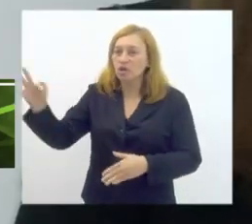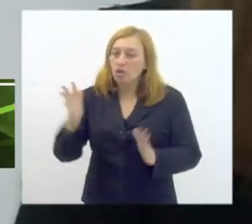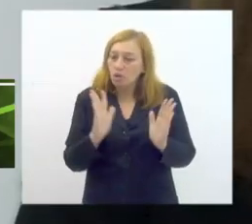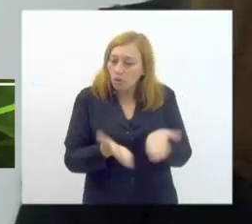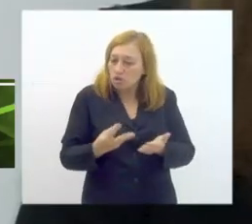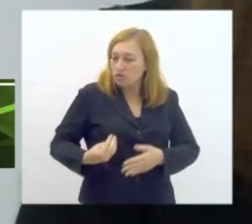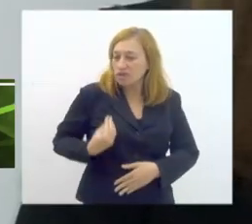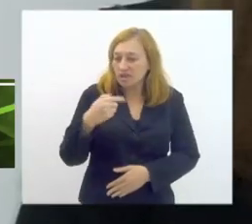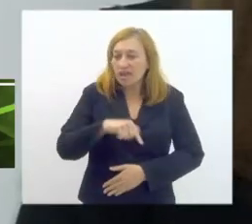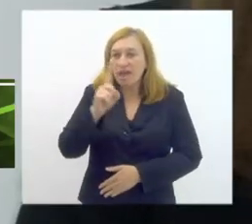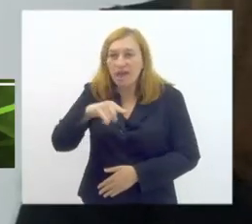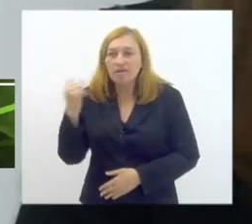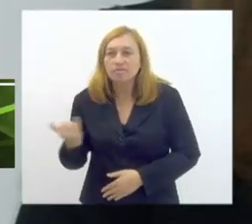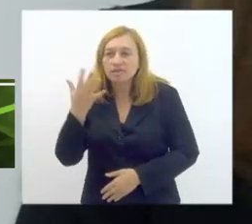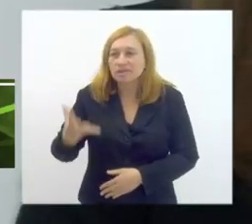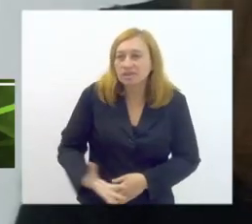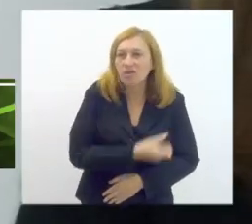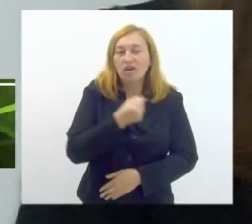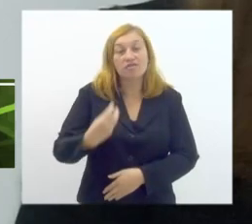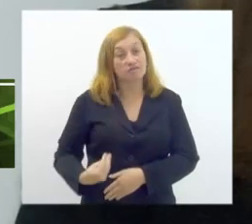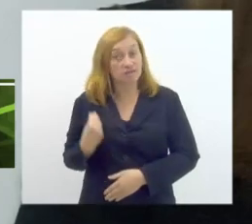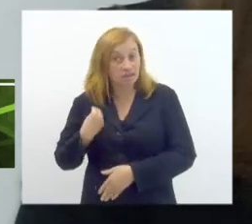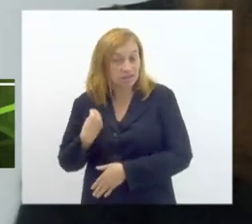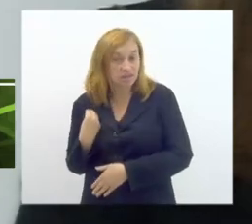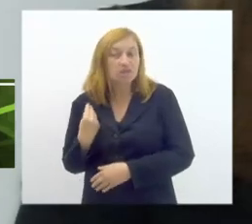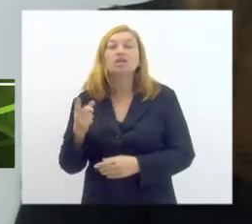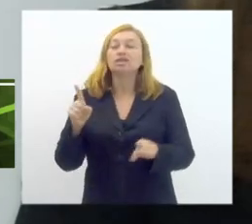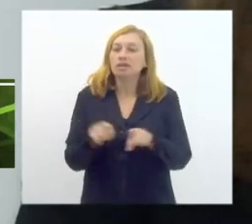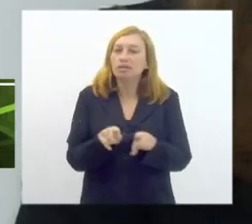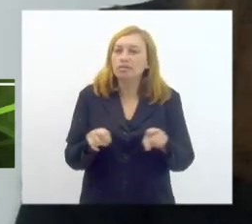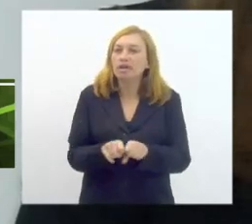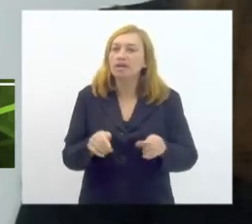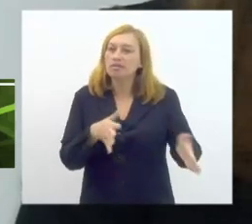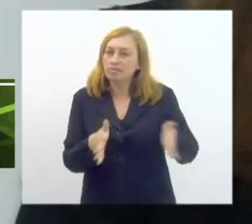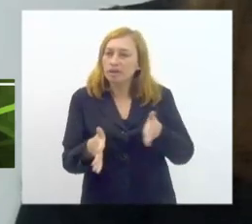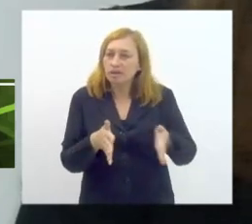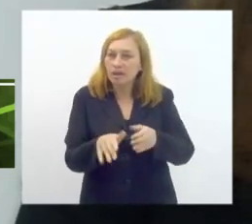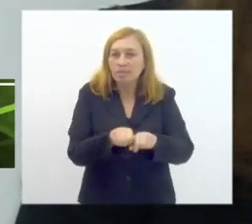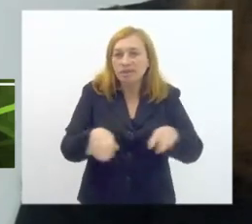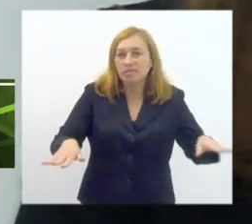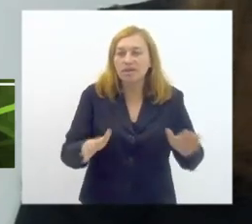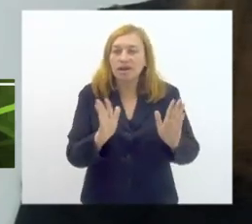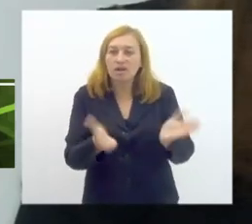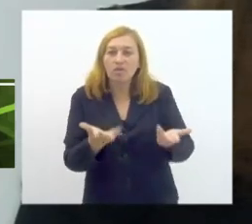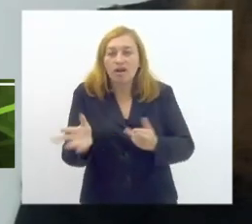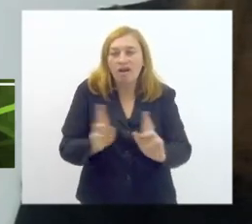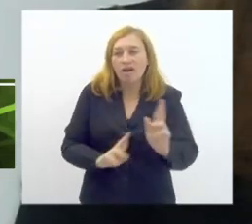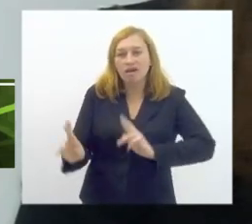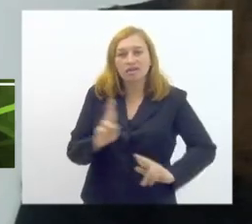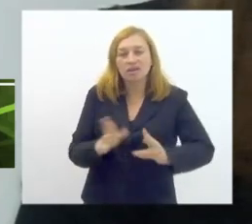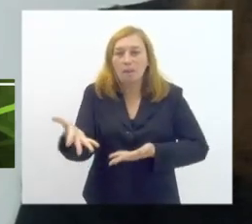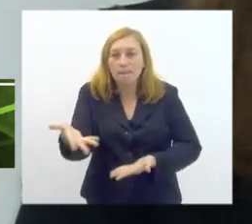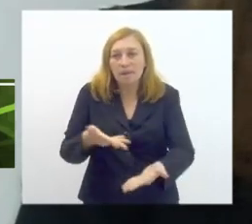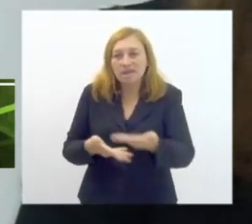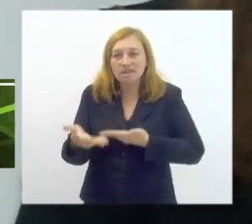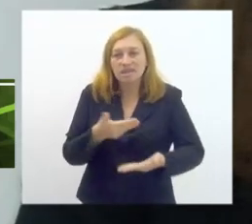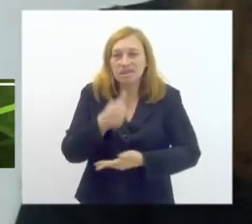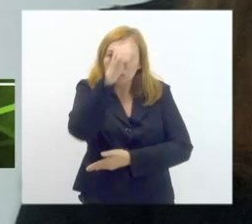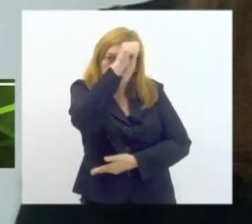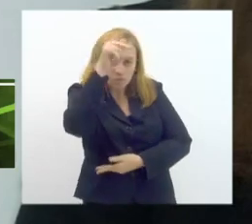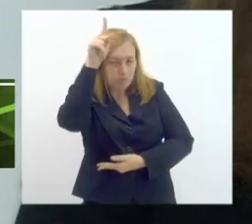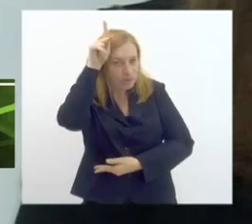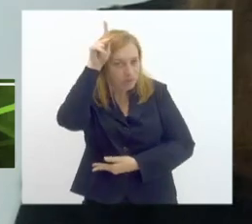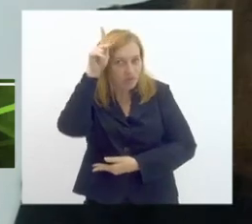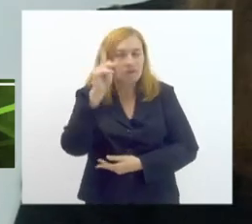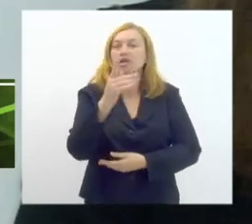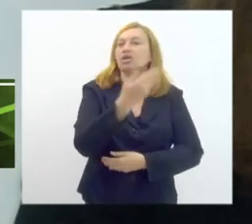muito importante para salvar vidas, como foi importante durante a pandemia agora, a relação parceira dos prefeitos